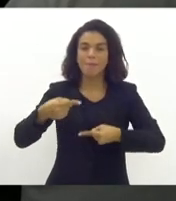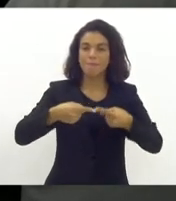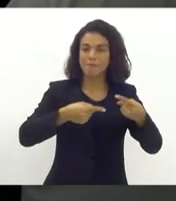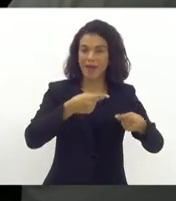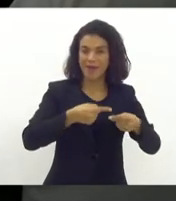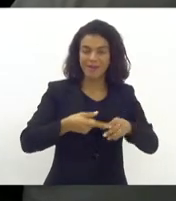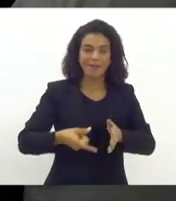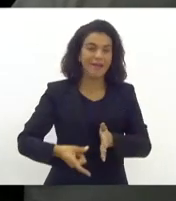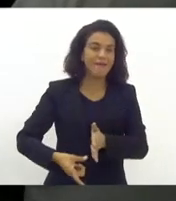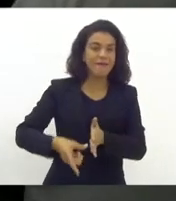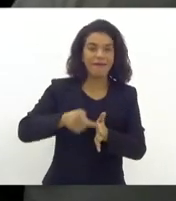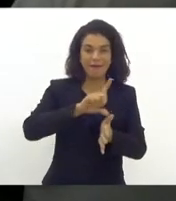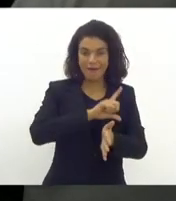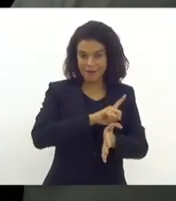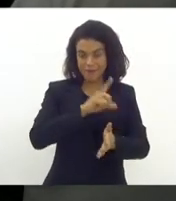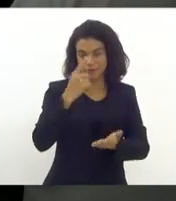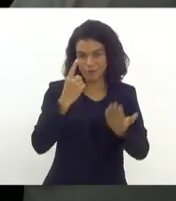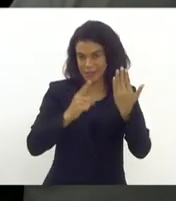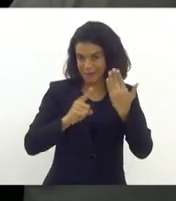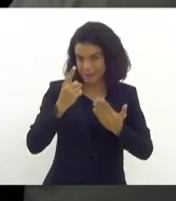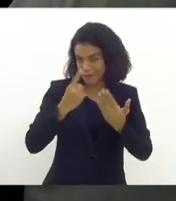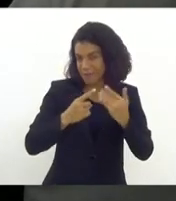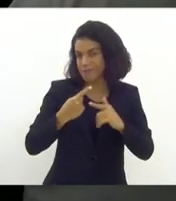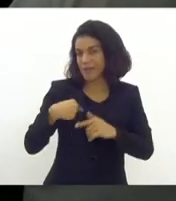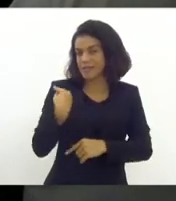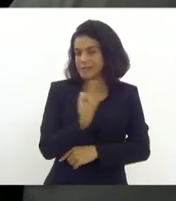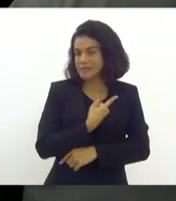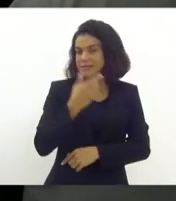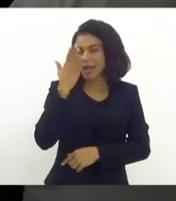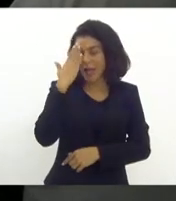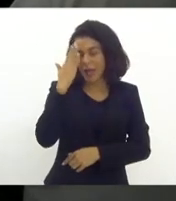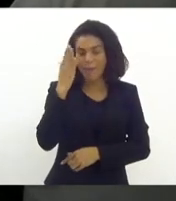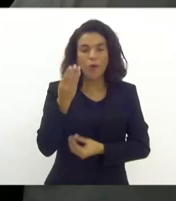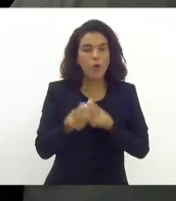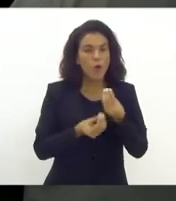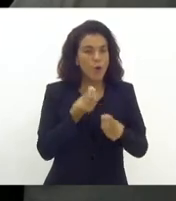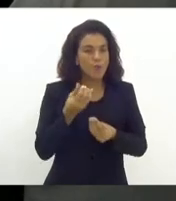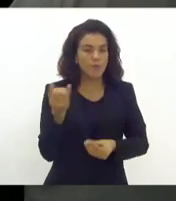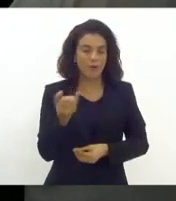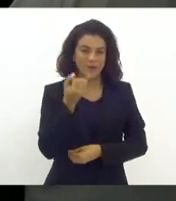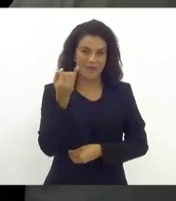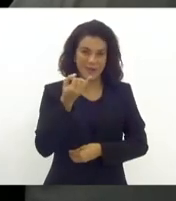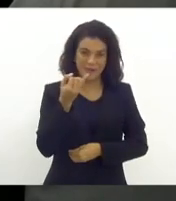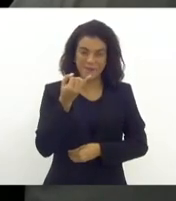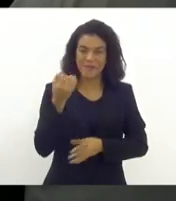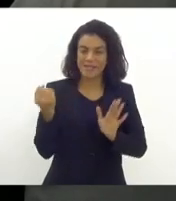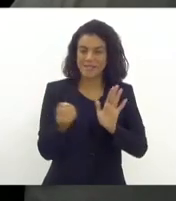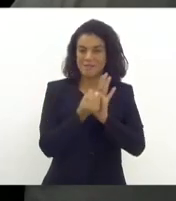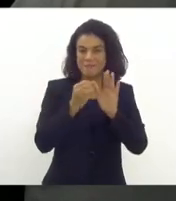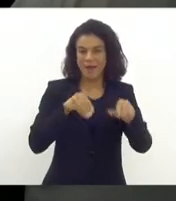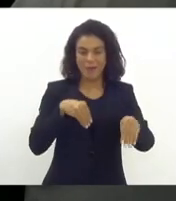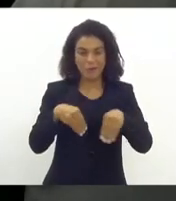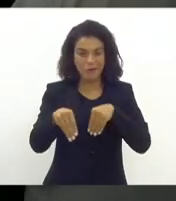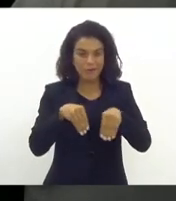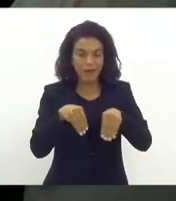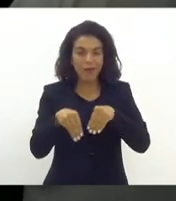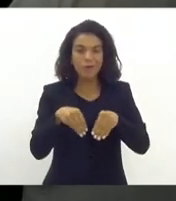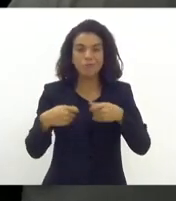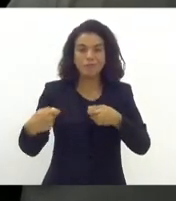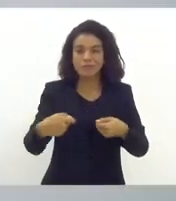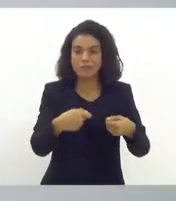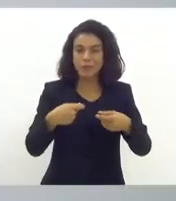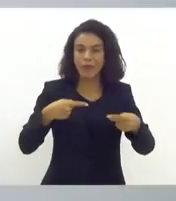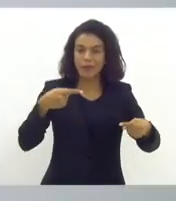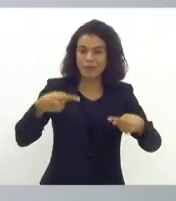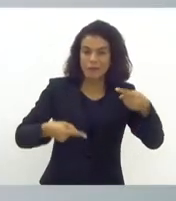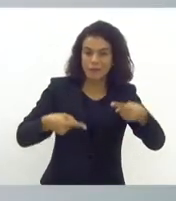datas de carnaval né porque a gente sabe o quanto que é importante que esse marco regulatório seja discutido mas que tenha aí